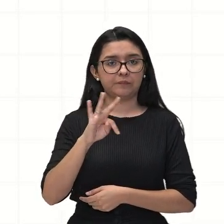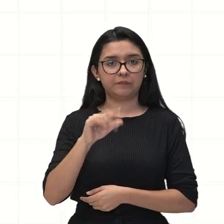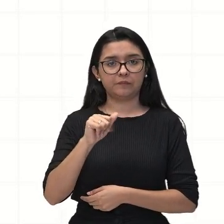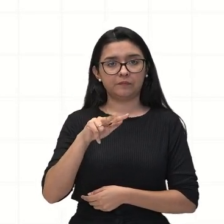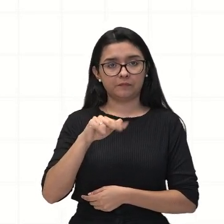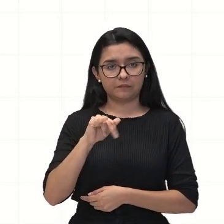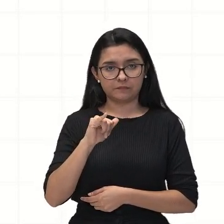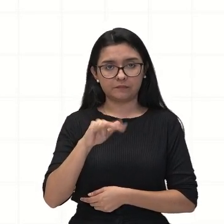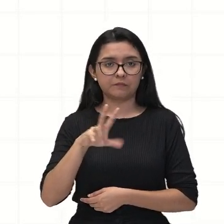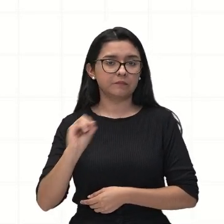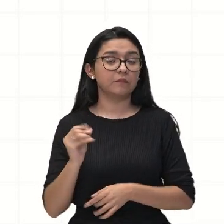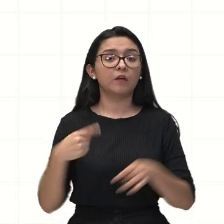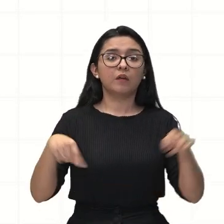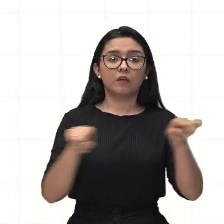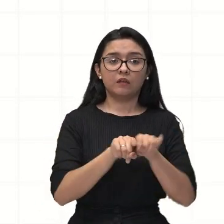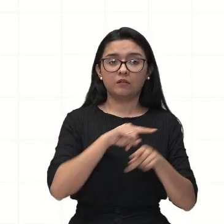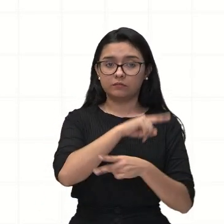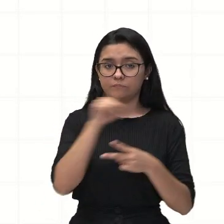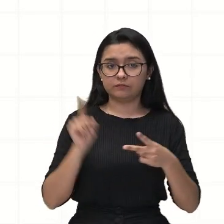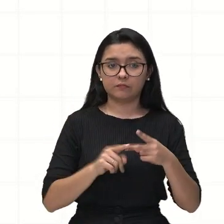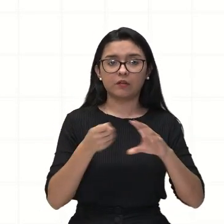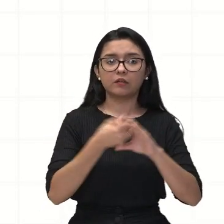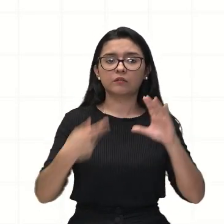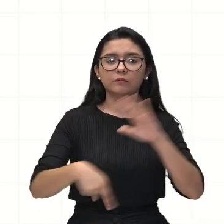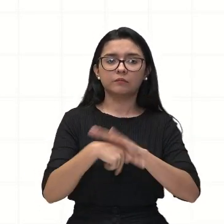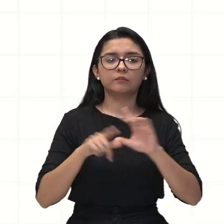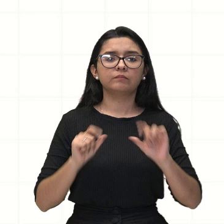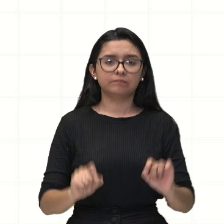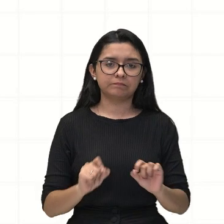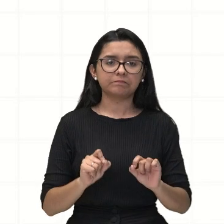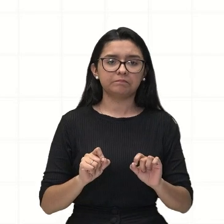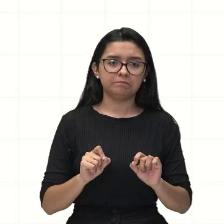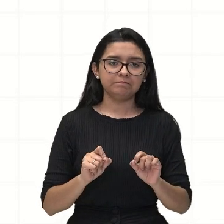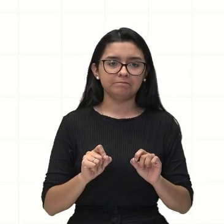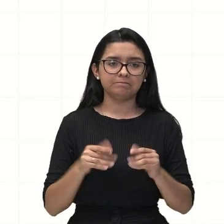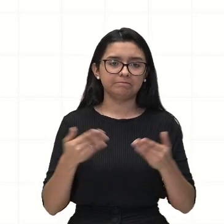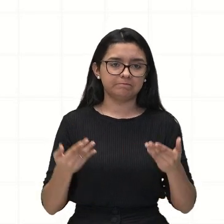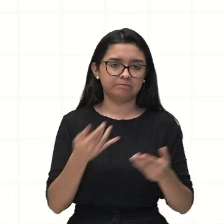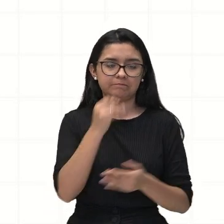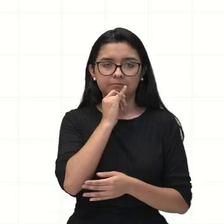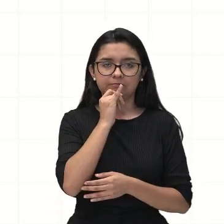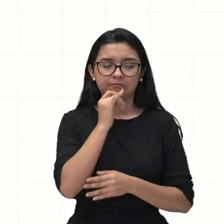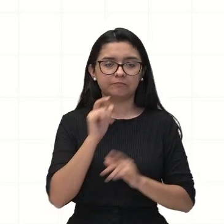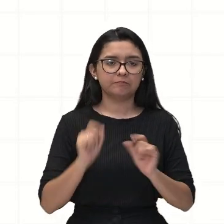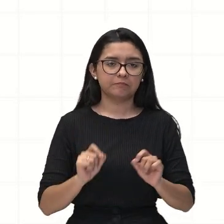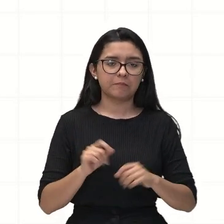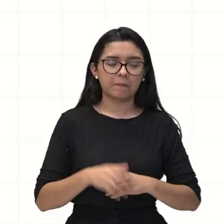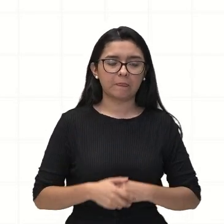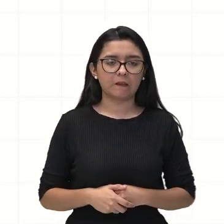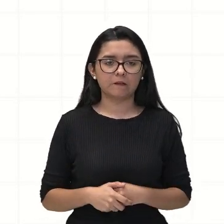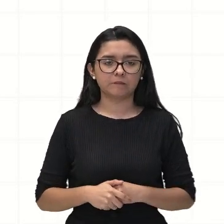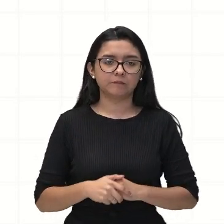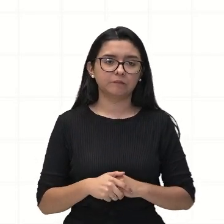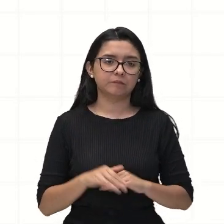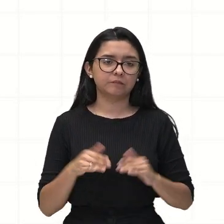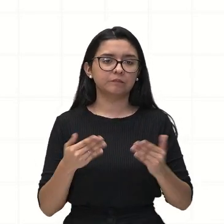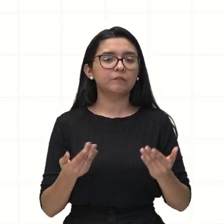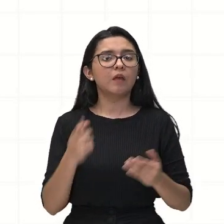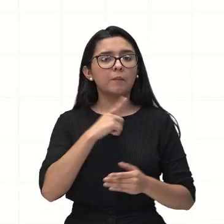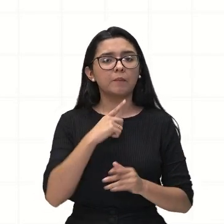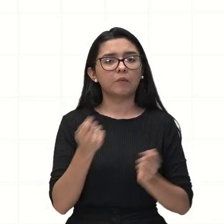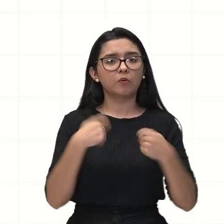estão relacionados a características e atribuições, né, que são peculiares,